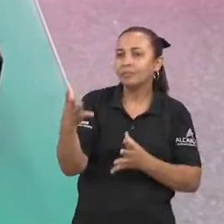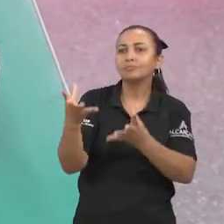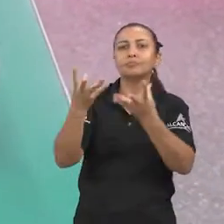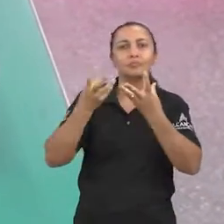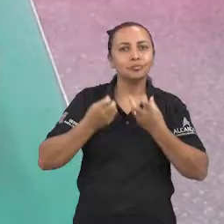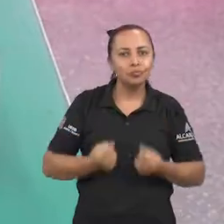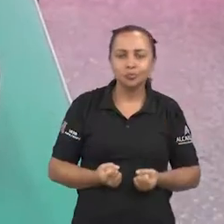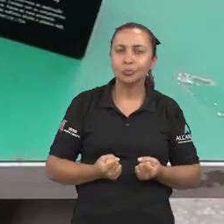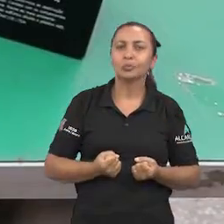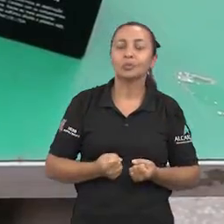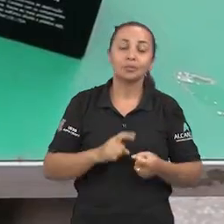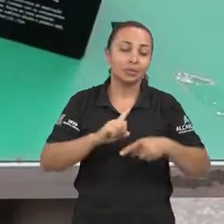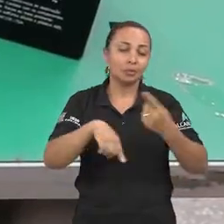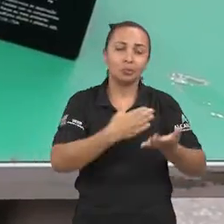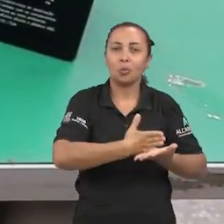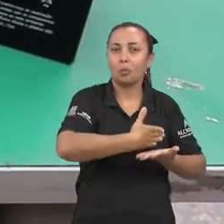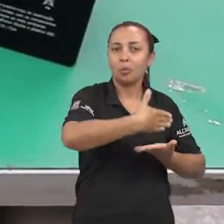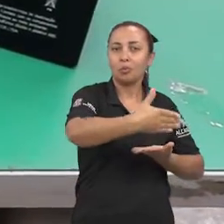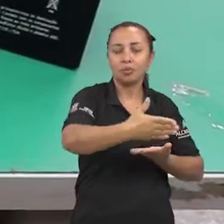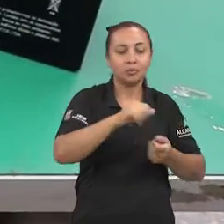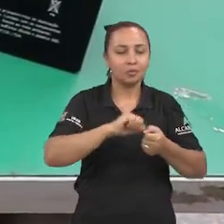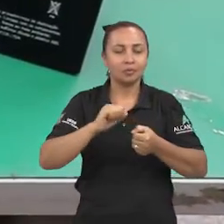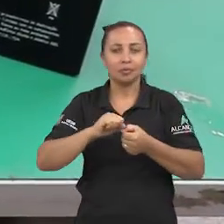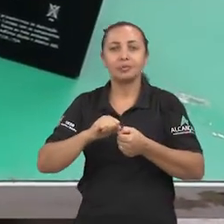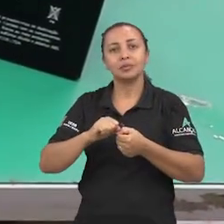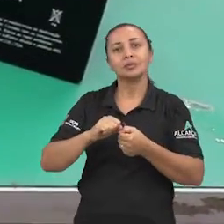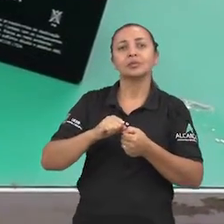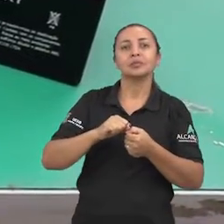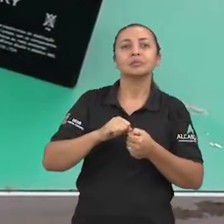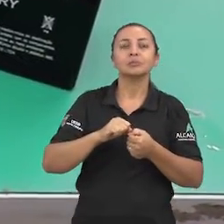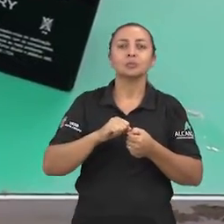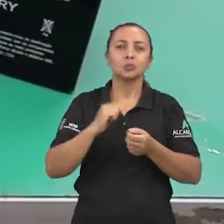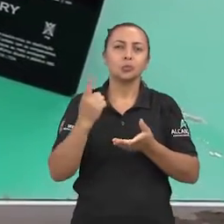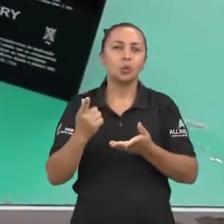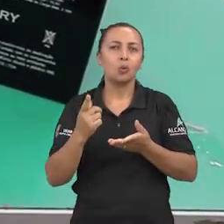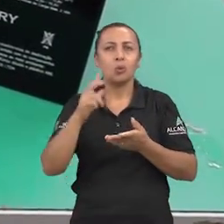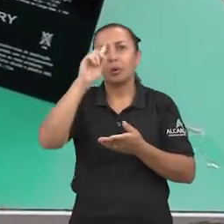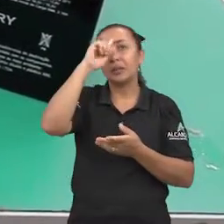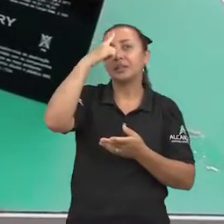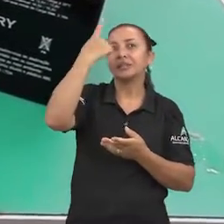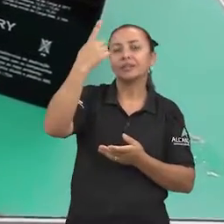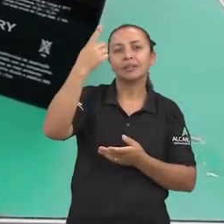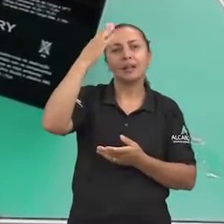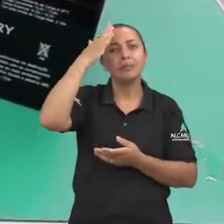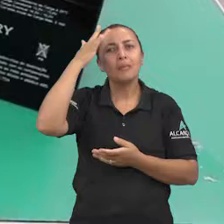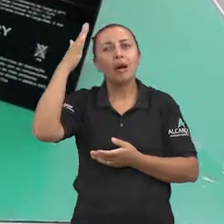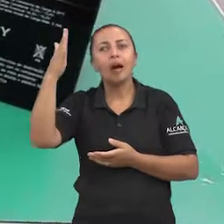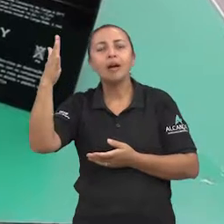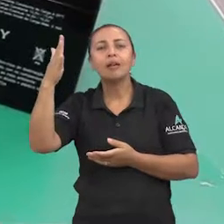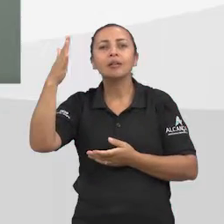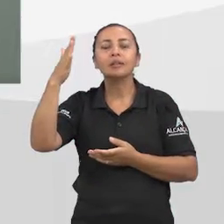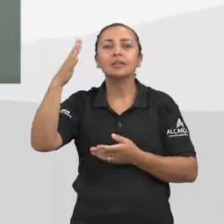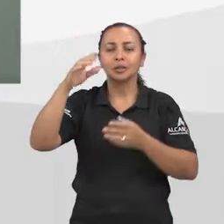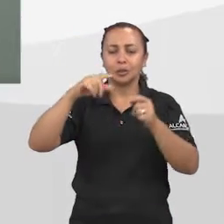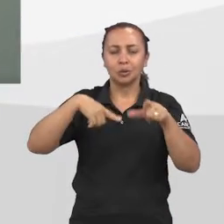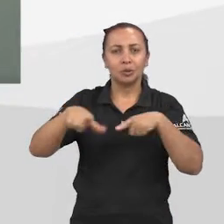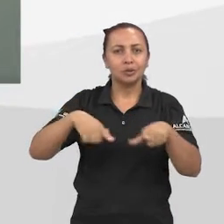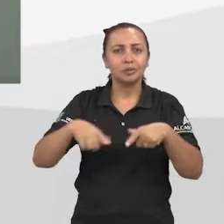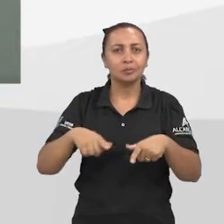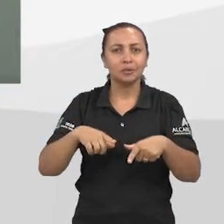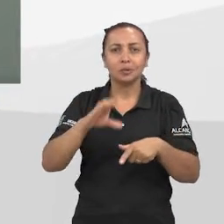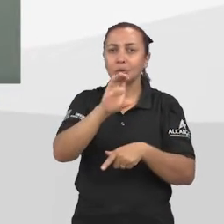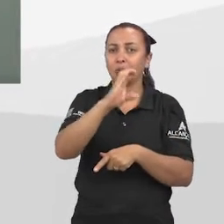e, a partir disso, começaram a implementar ou idealizar esse protótipo